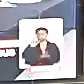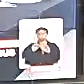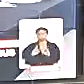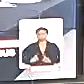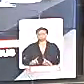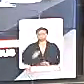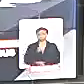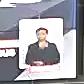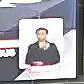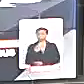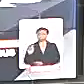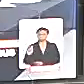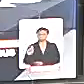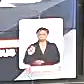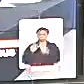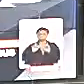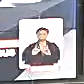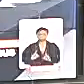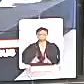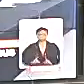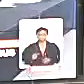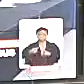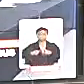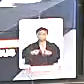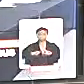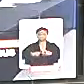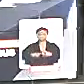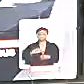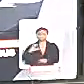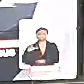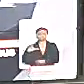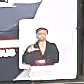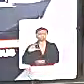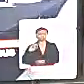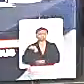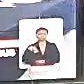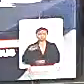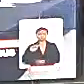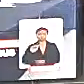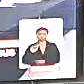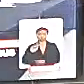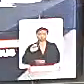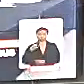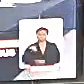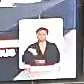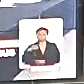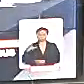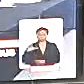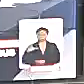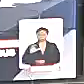Associação dos deficientes da cidade de Contagem tá aqui o